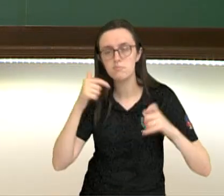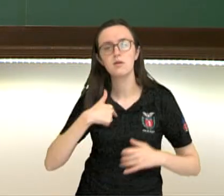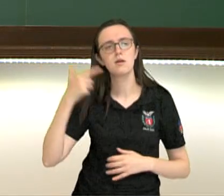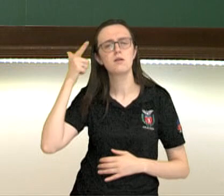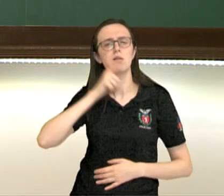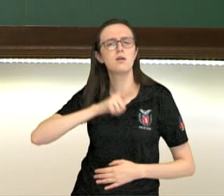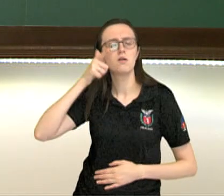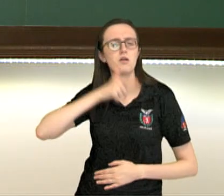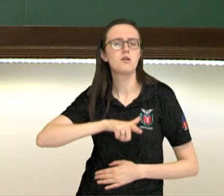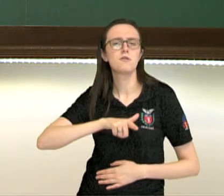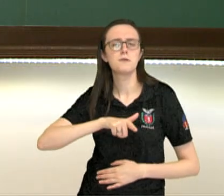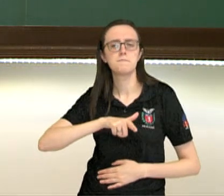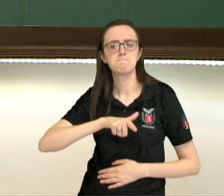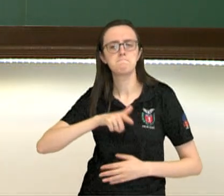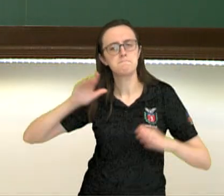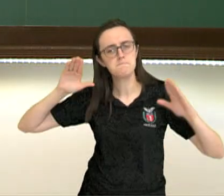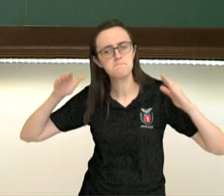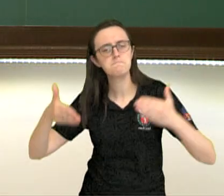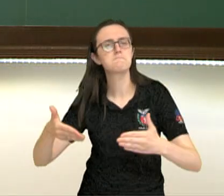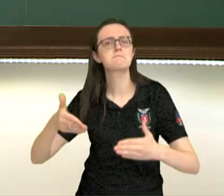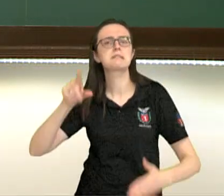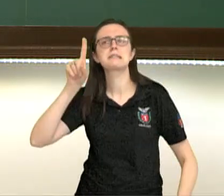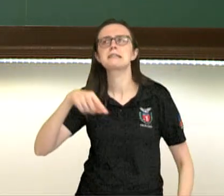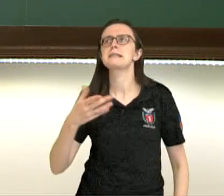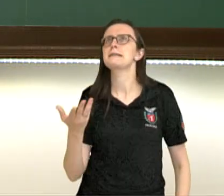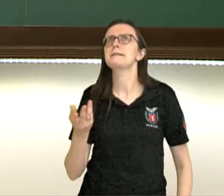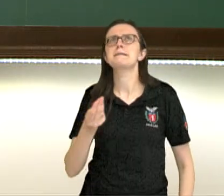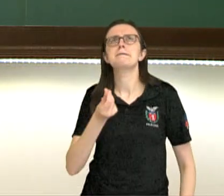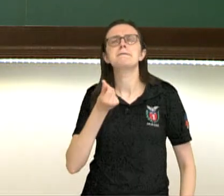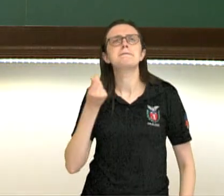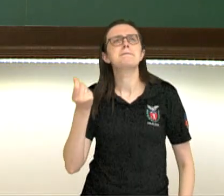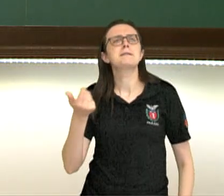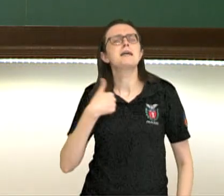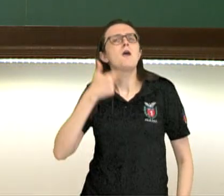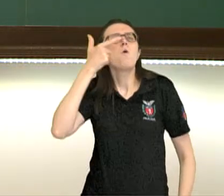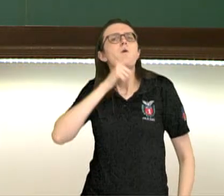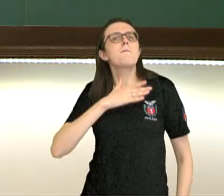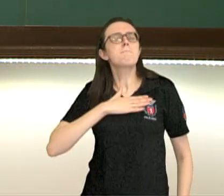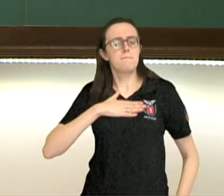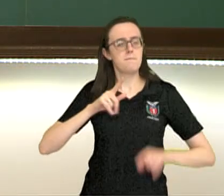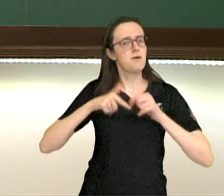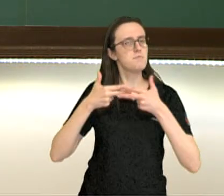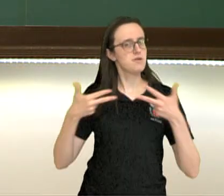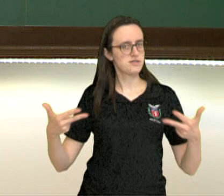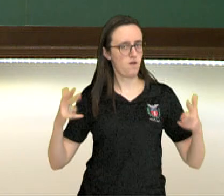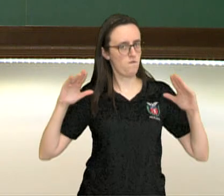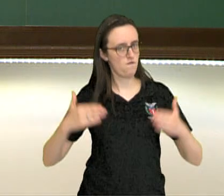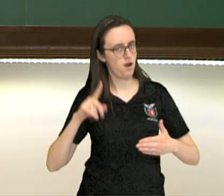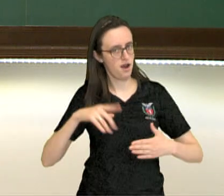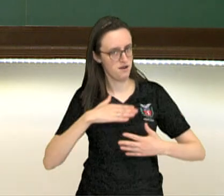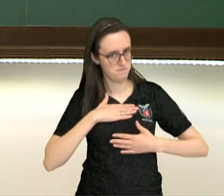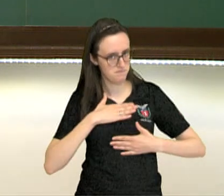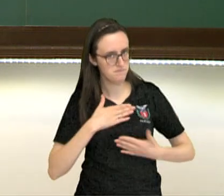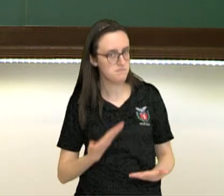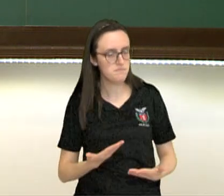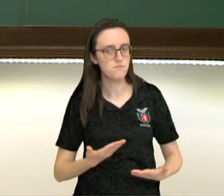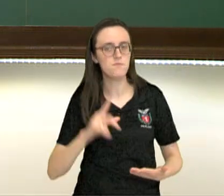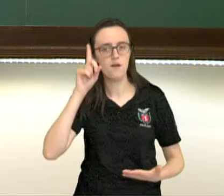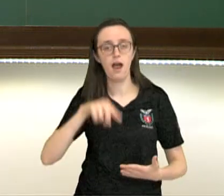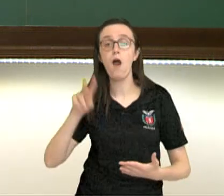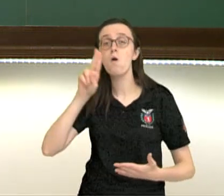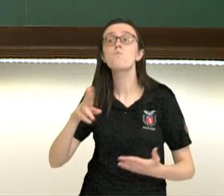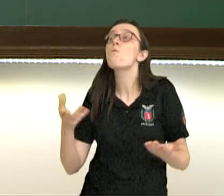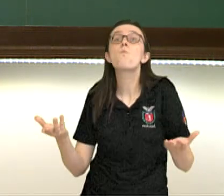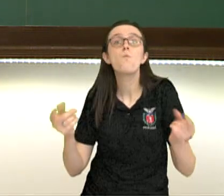trabalhar com a sua com as com o seu material de trabalho que vem a ser a